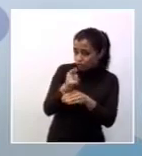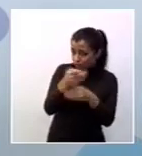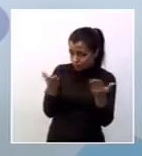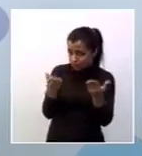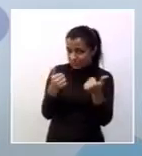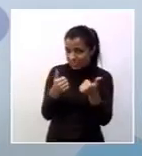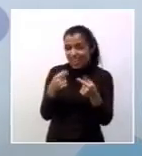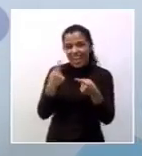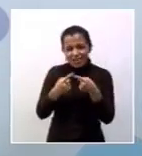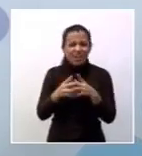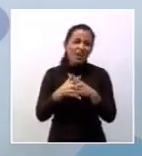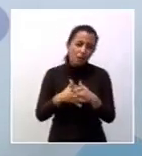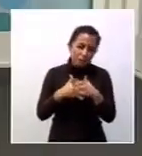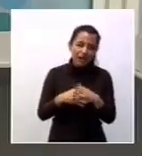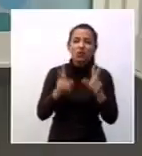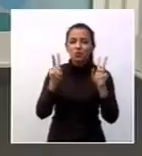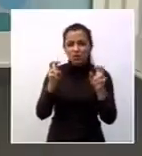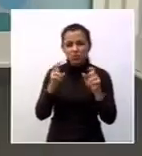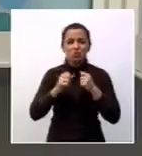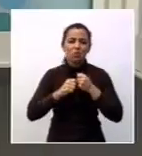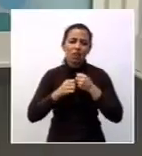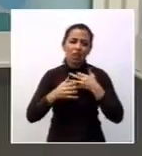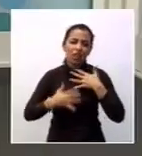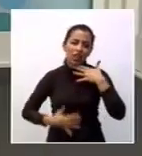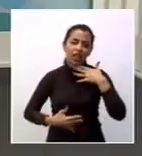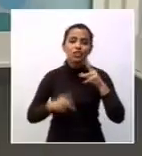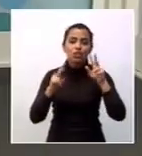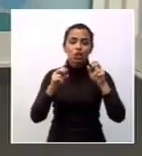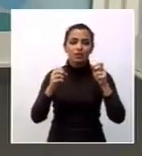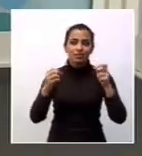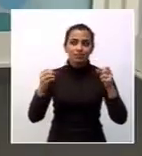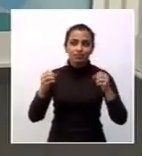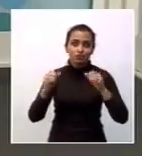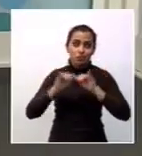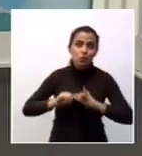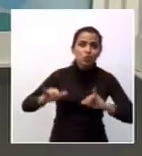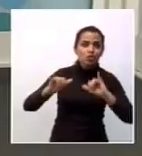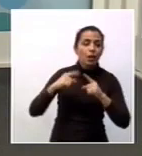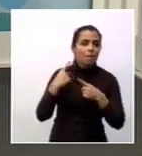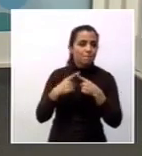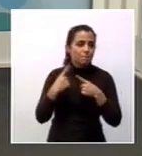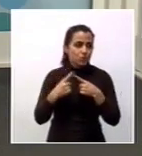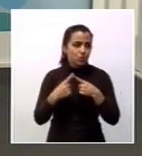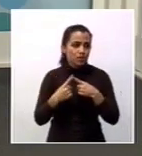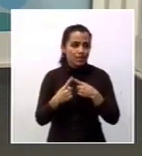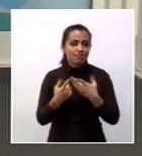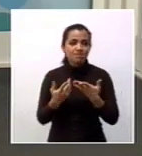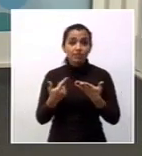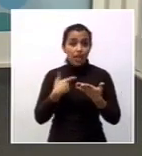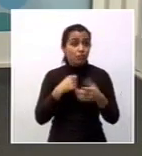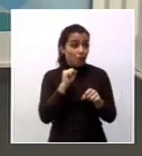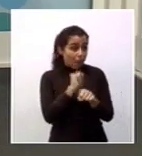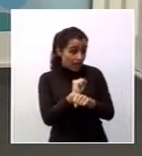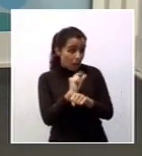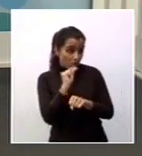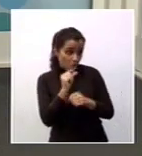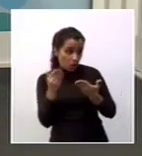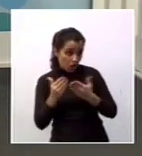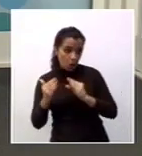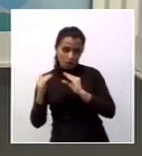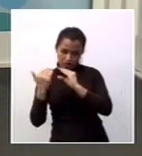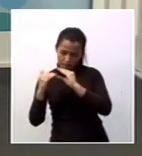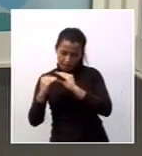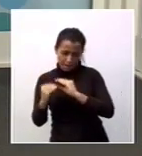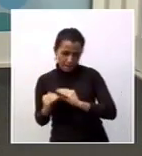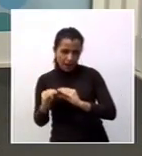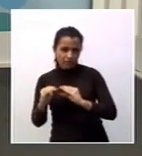que é muito complicado quando a gente fala sobre notícias, né? Eu acho que sim, porque vou dar uma pausa nas perguntas para passar para a Fabiana